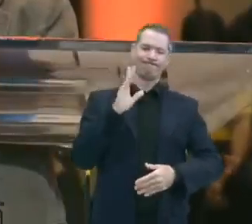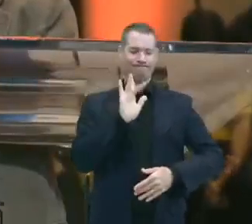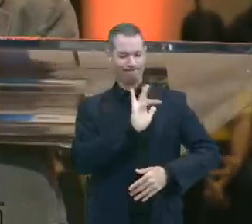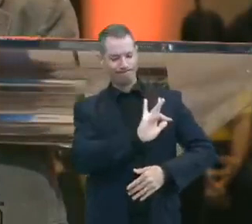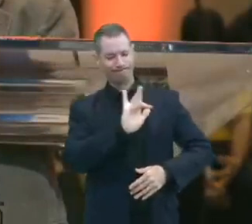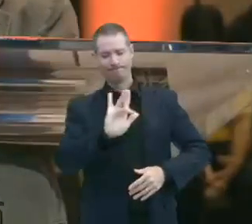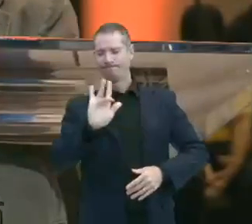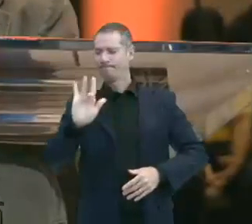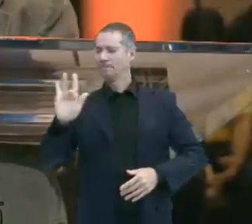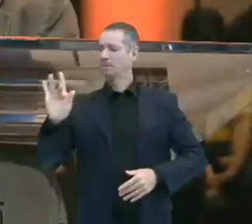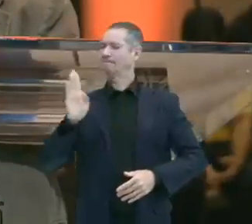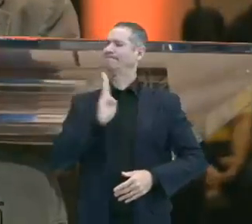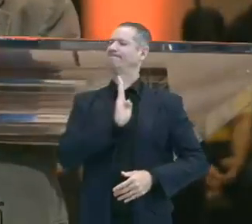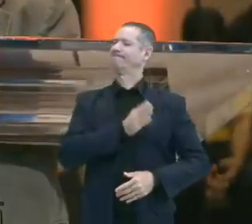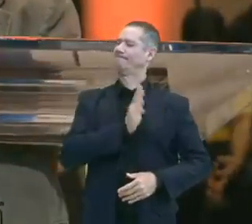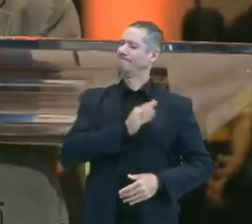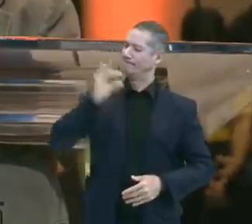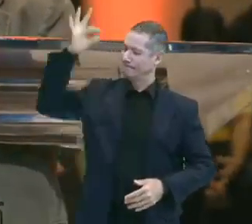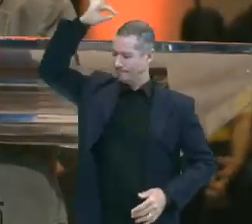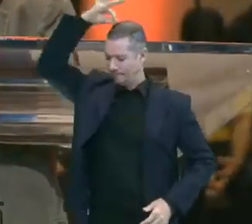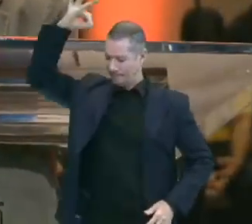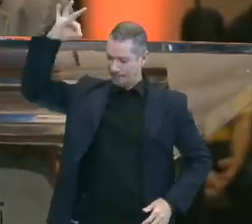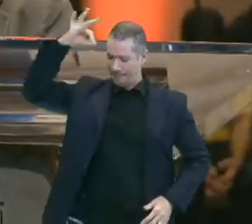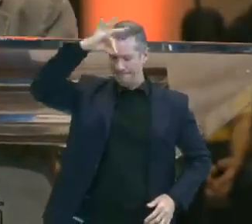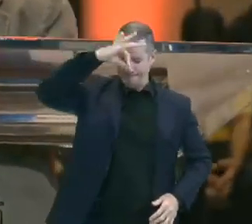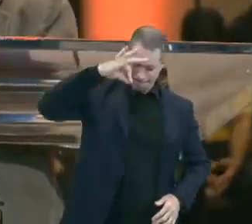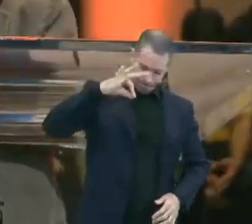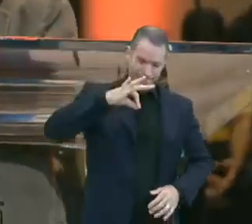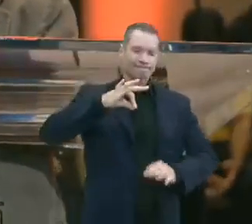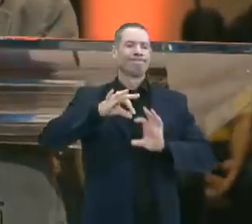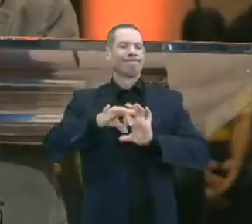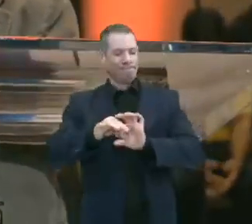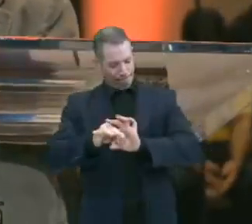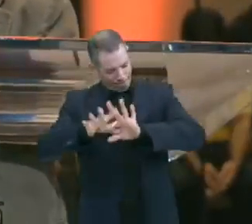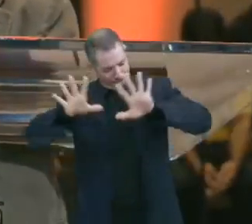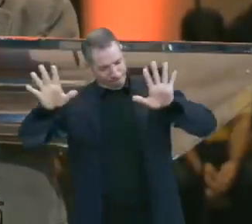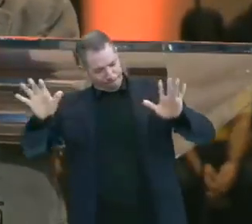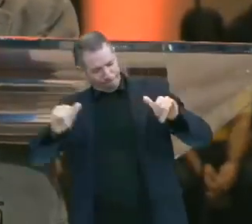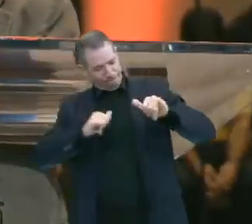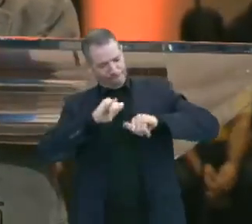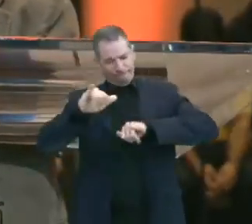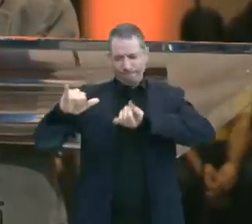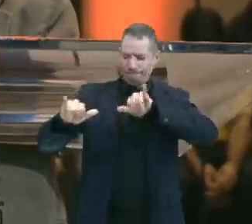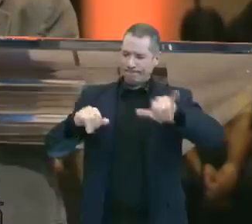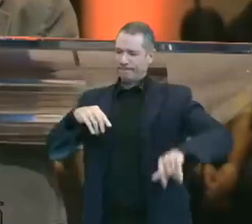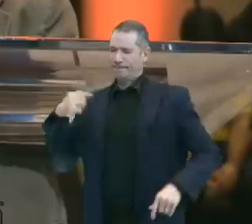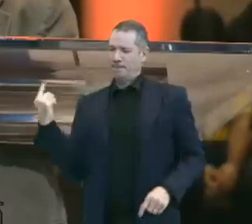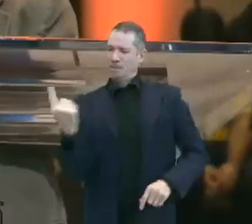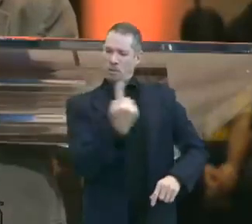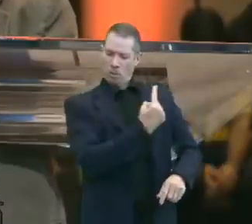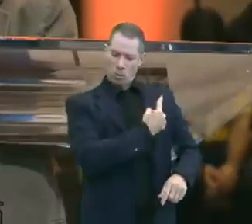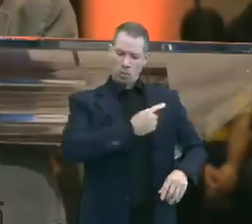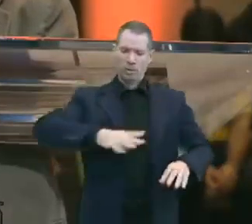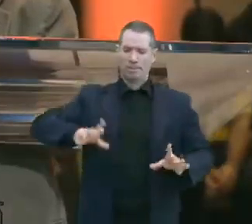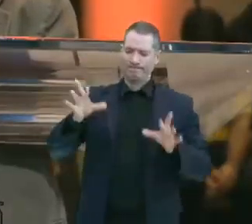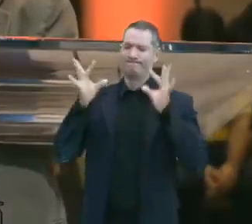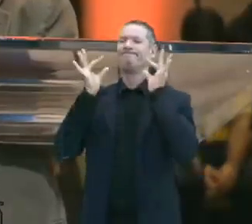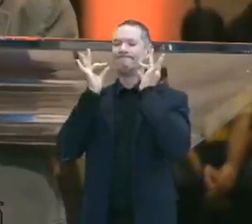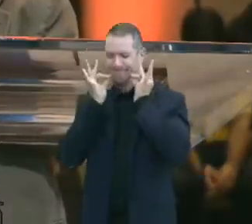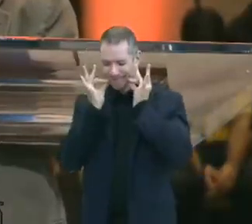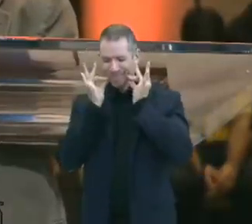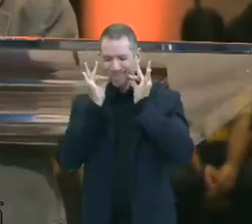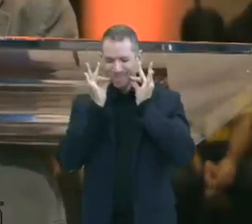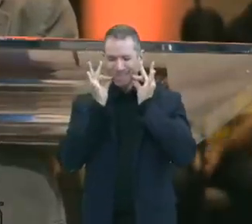em nosso coração. Ó Deus, que teu Espírito tenha liberdade de falar a cada um de nós que estamos aqui e aqueles